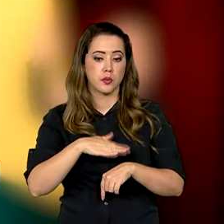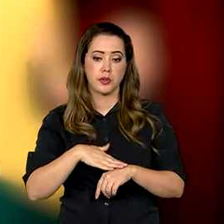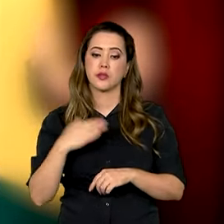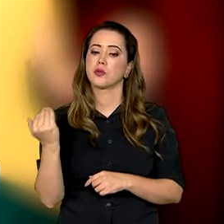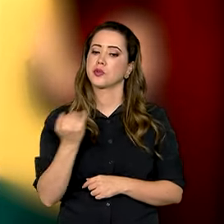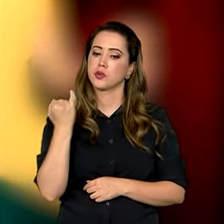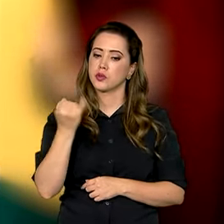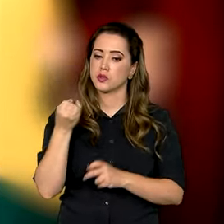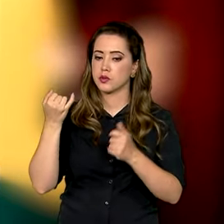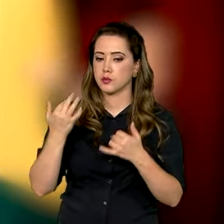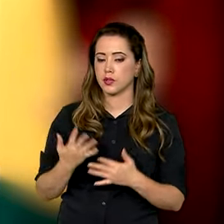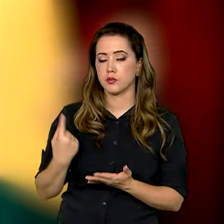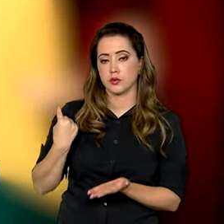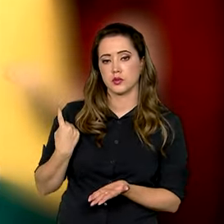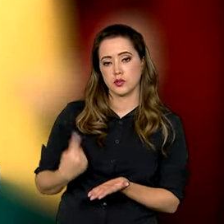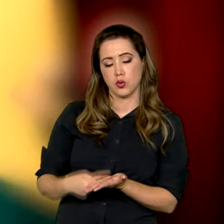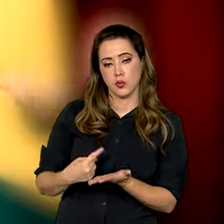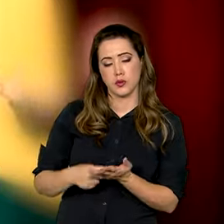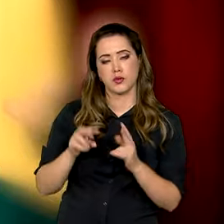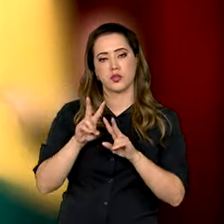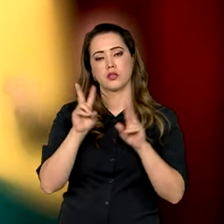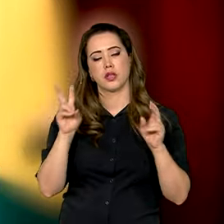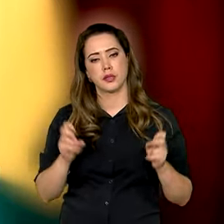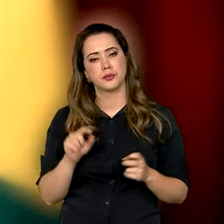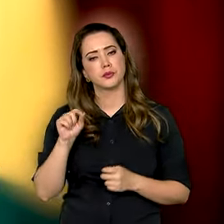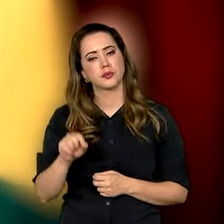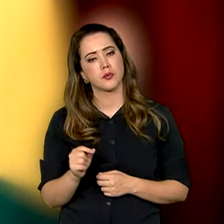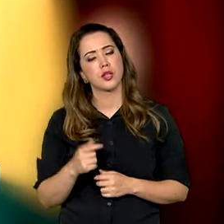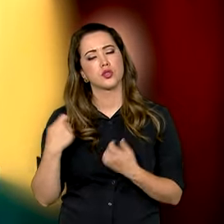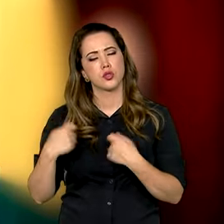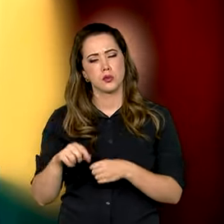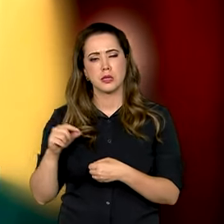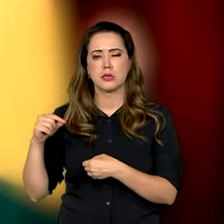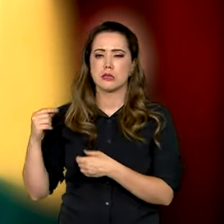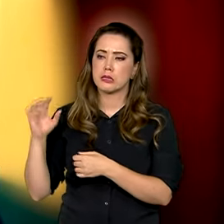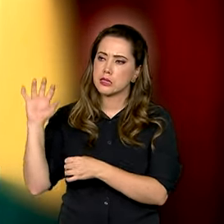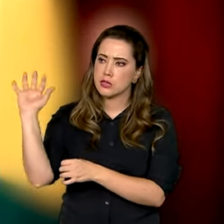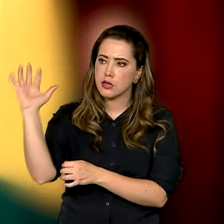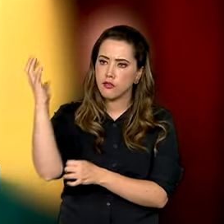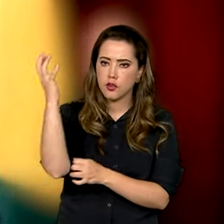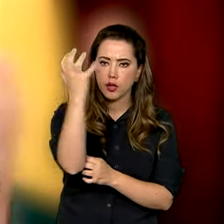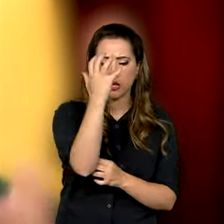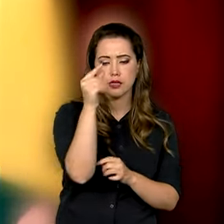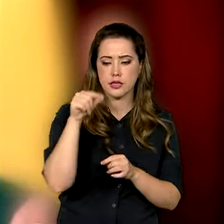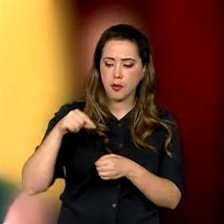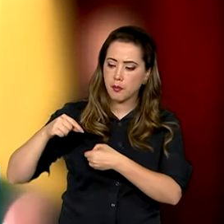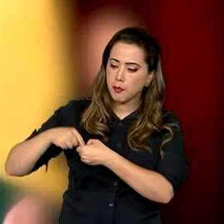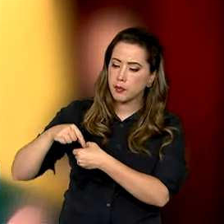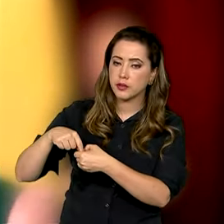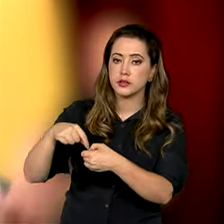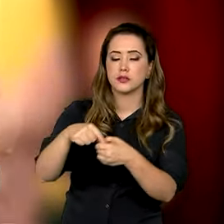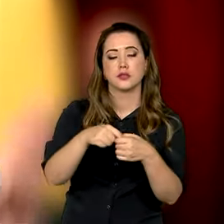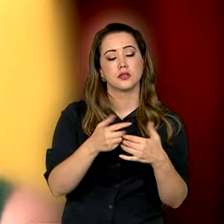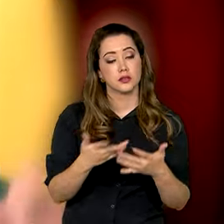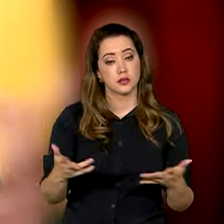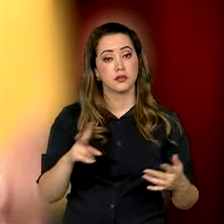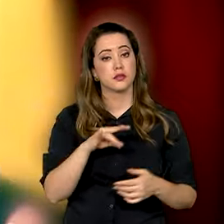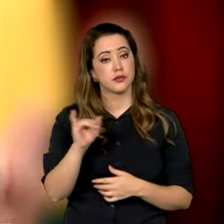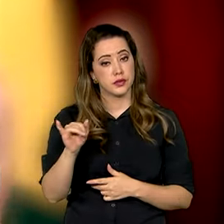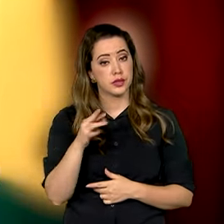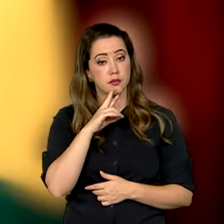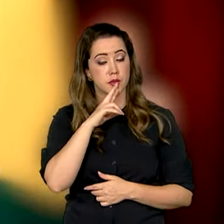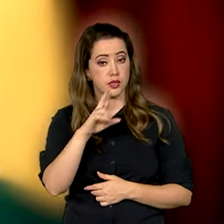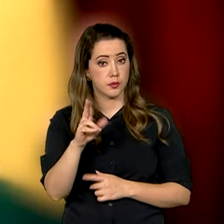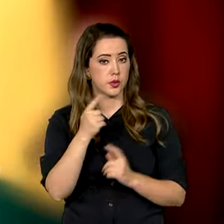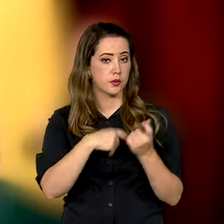muito importante para consolidar a tese que o reflorestamento, a parte de florestas produtivas, vai dar um